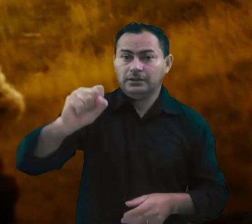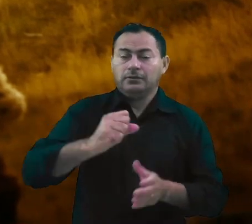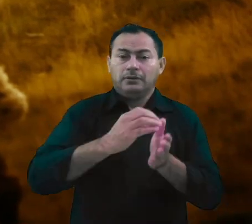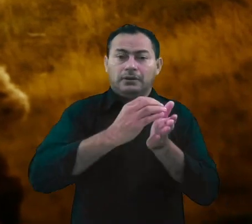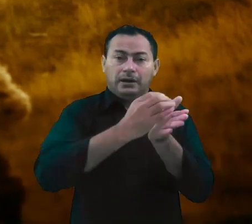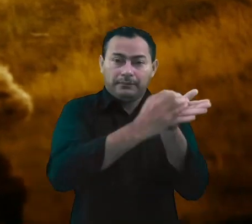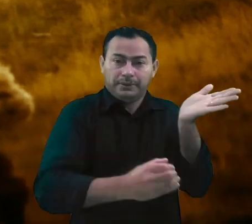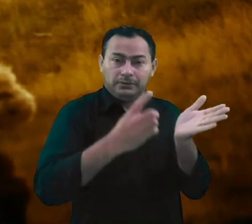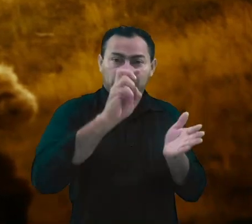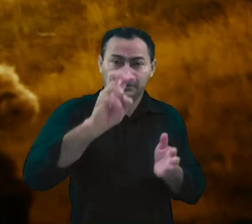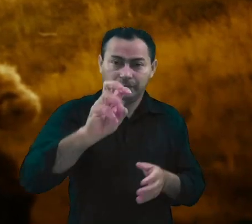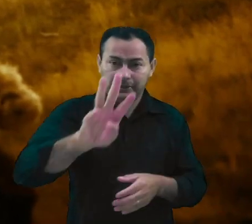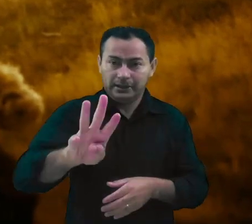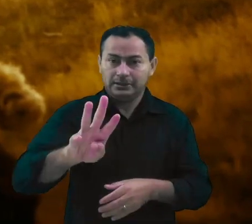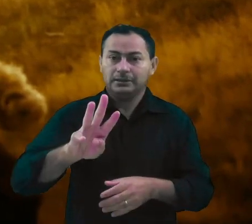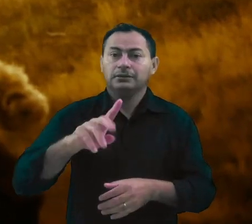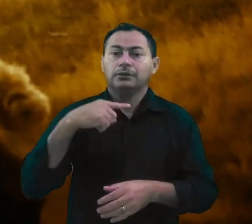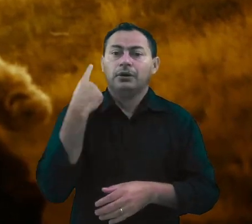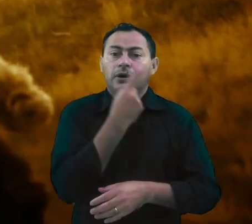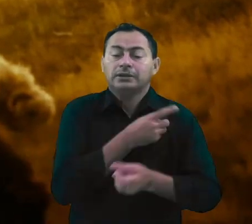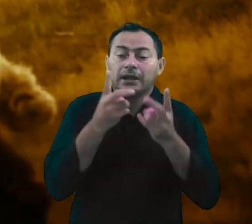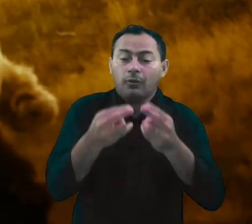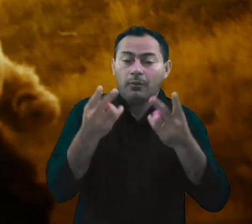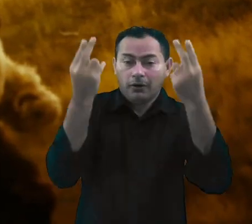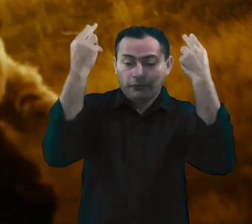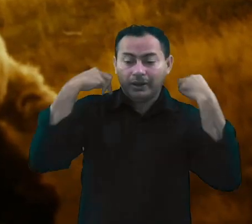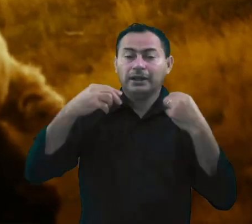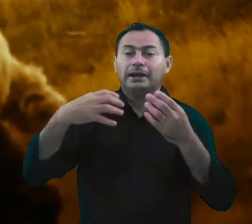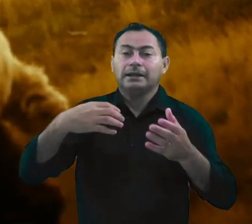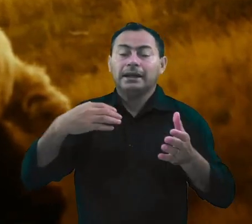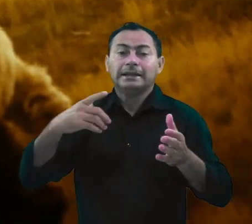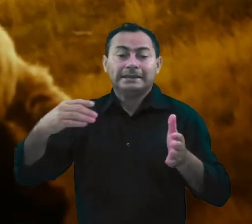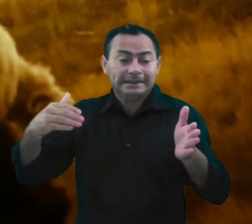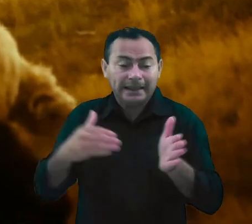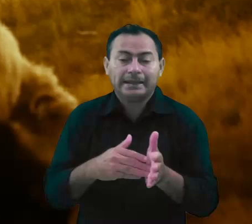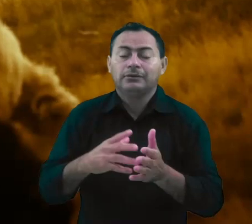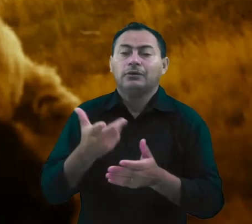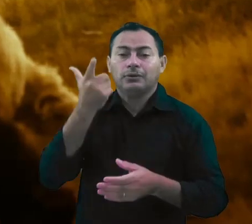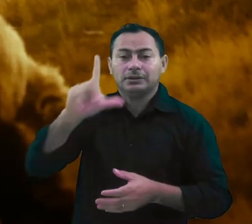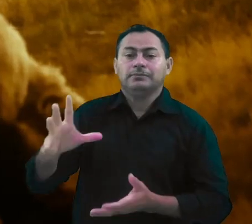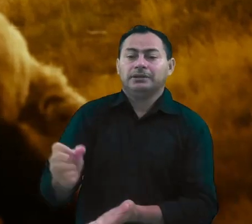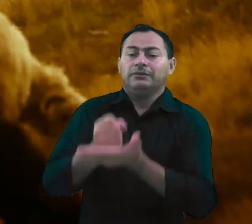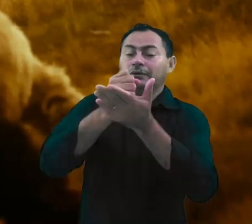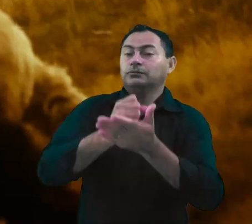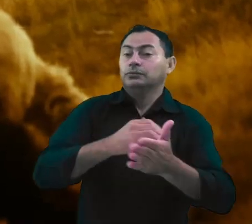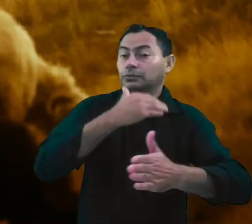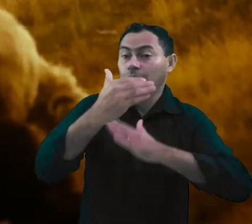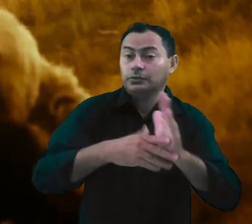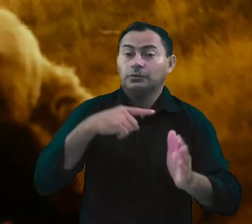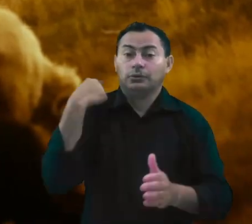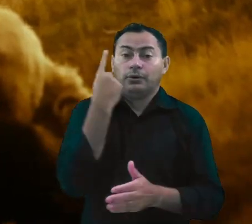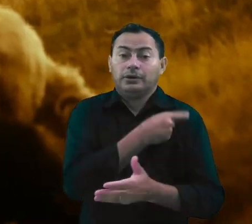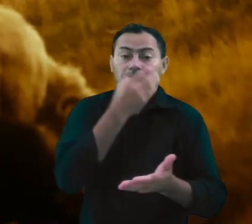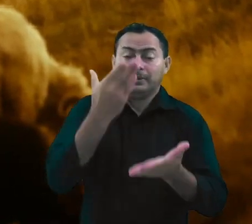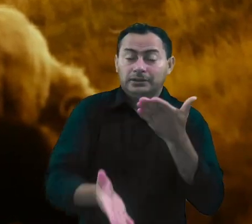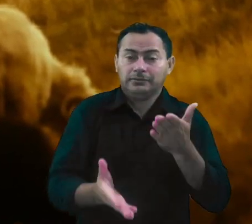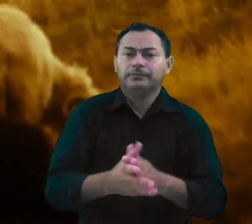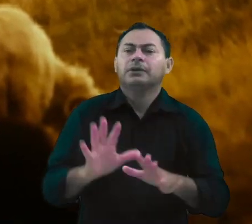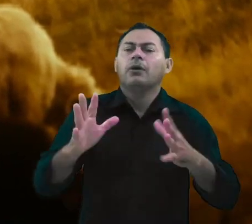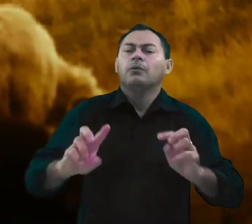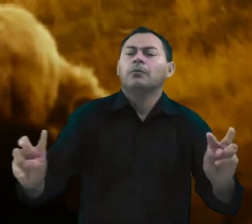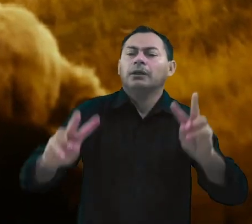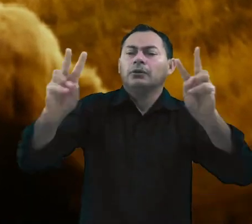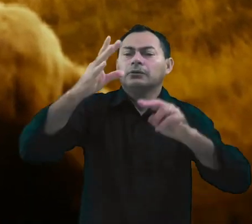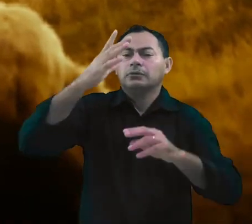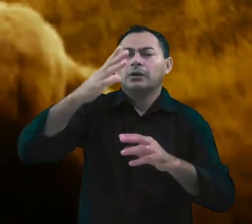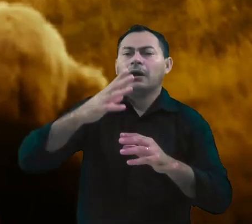capítulo 53, somos como ovelhas e até que busquemos a salvação, estamos todos perdidos. Qual é o valor de uma ovelha